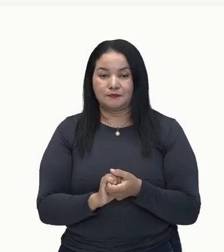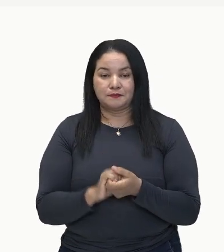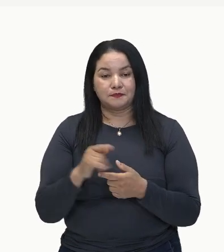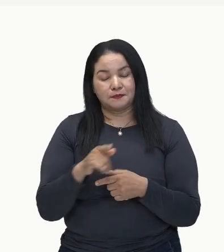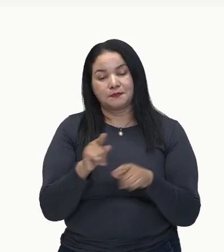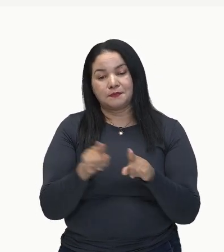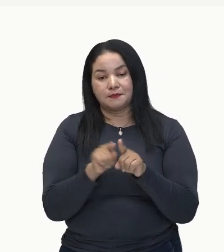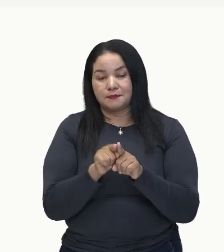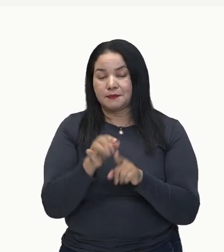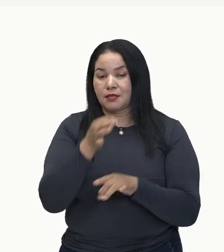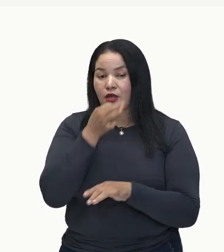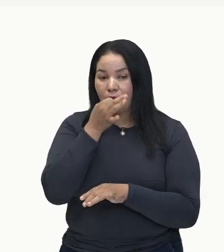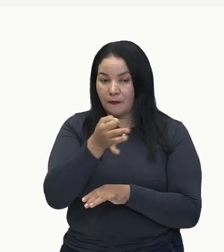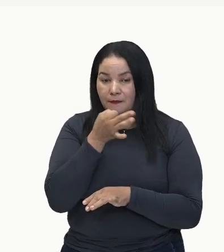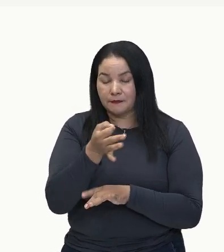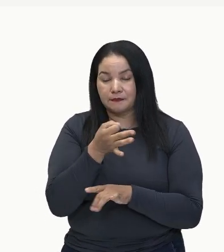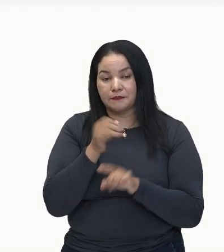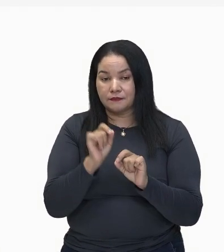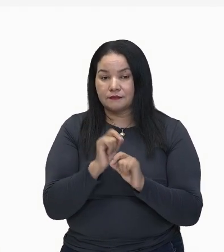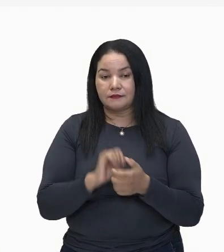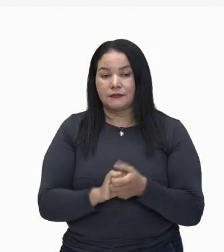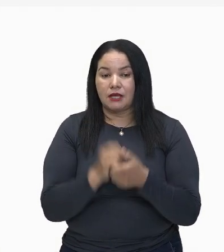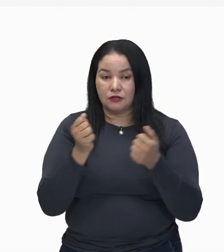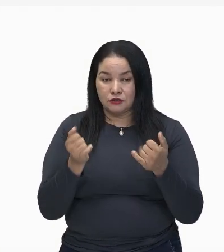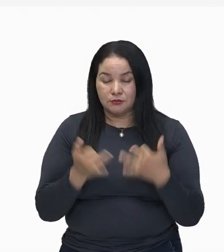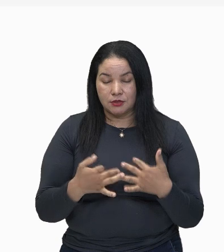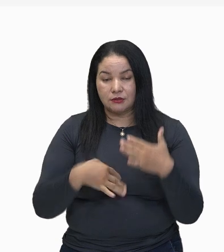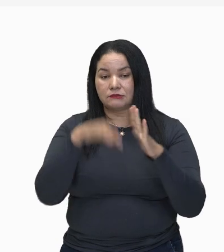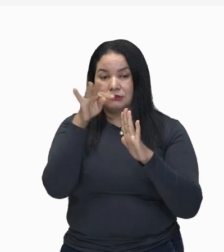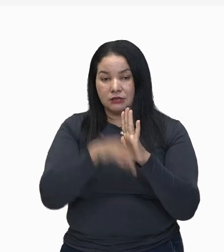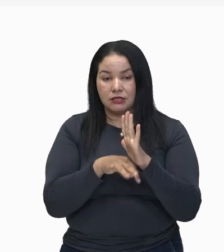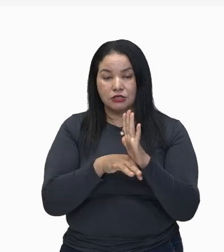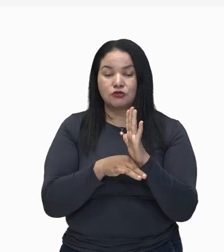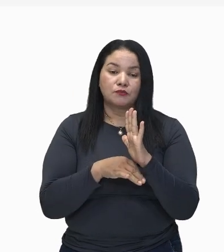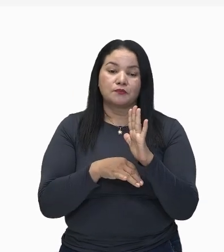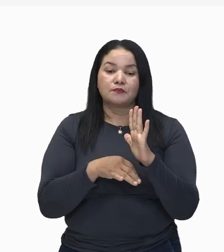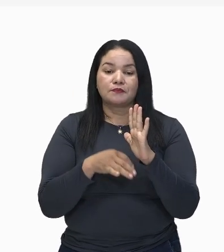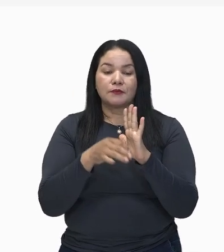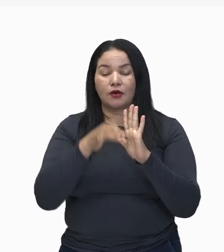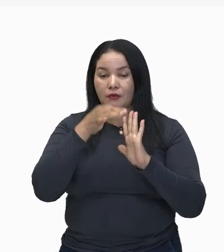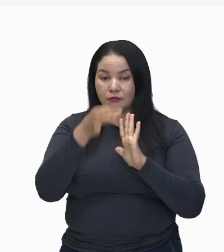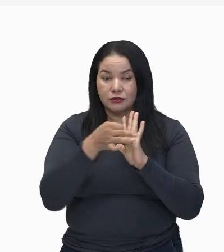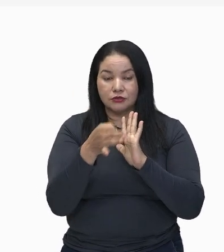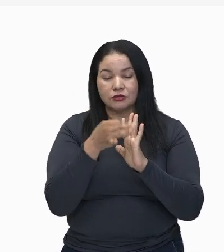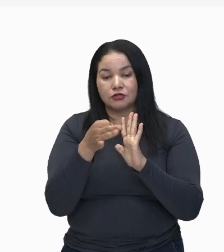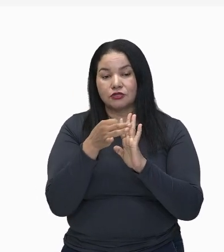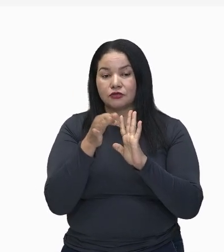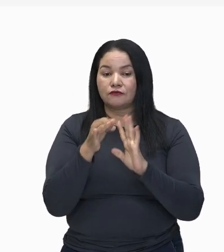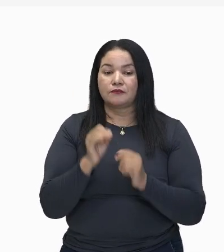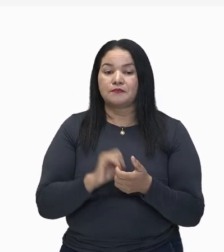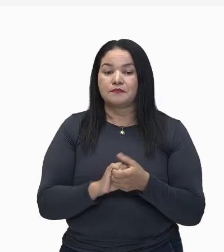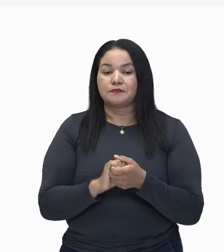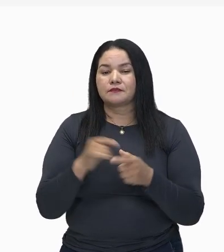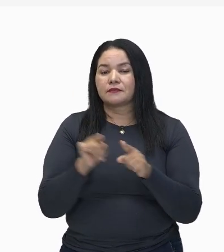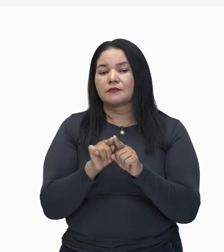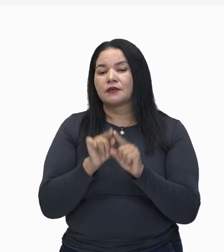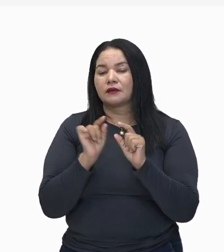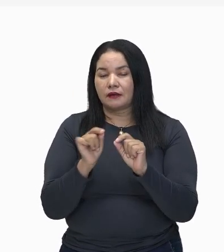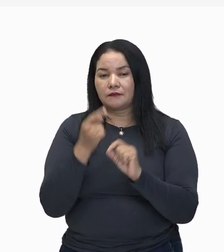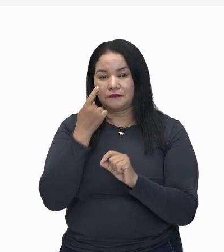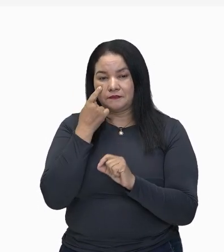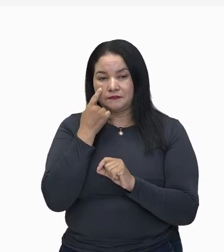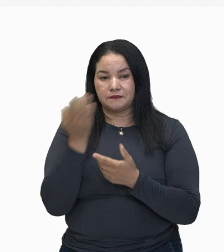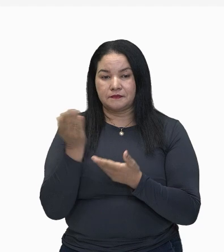Falei aqui que o texto, a resenha, ele é opinativo, né? Ou seja,